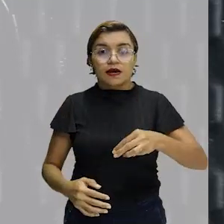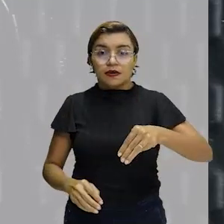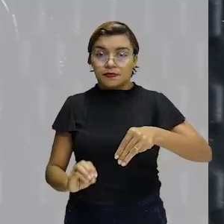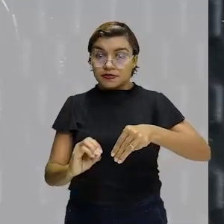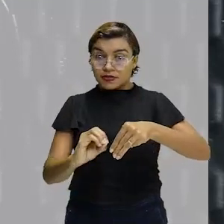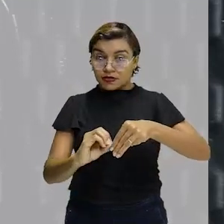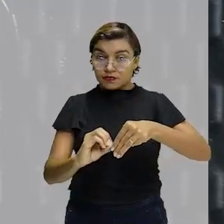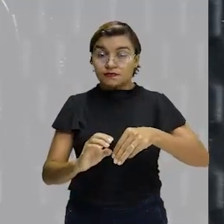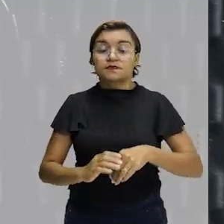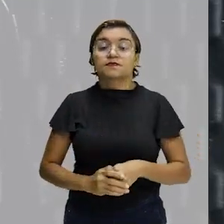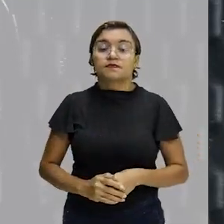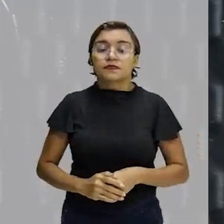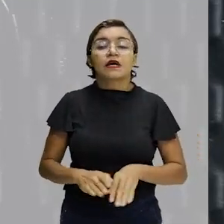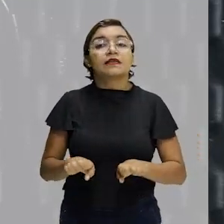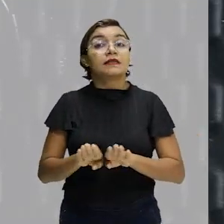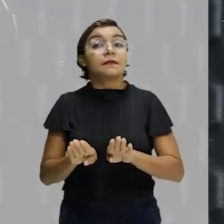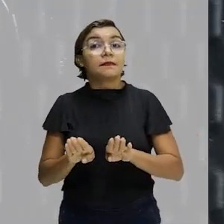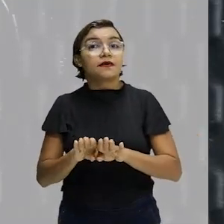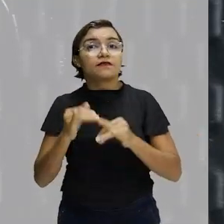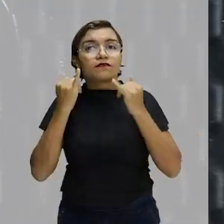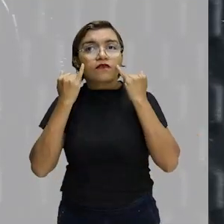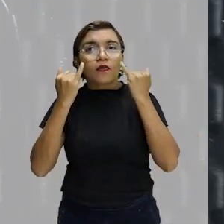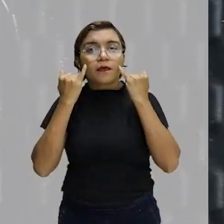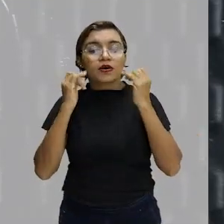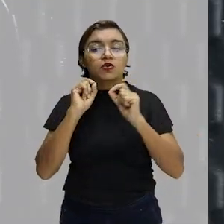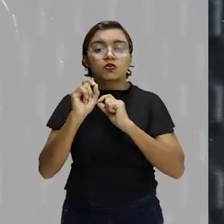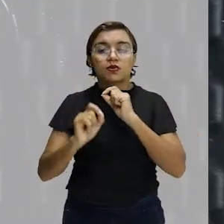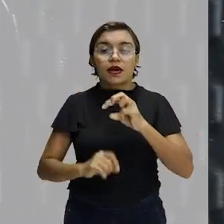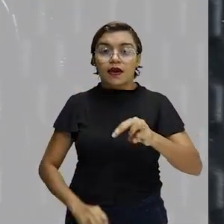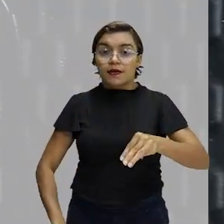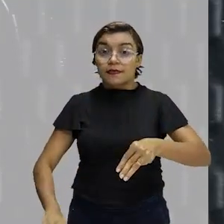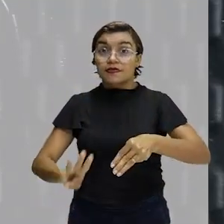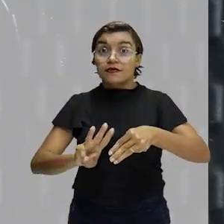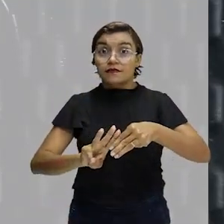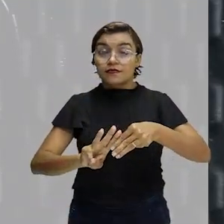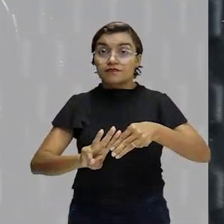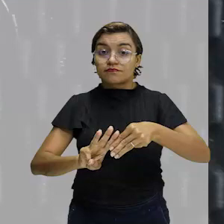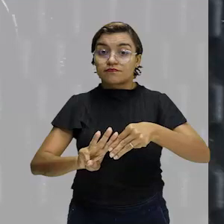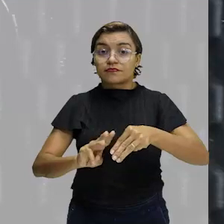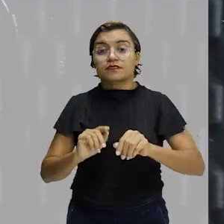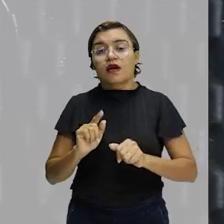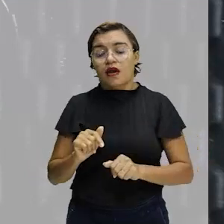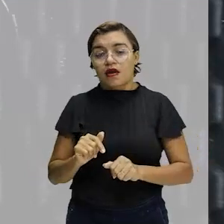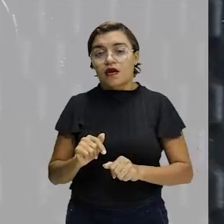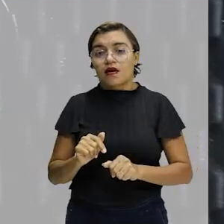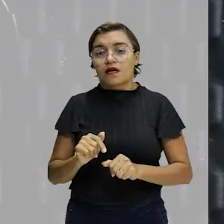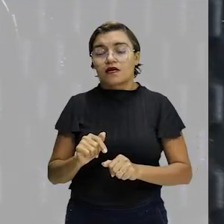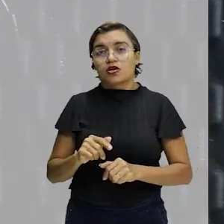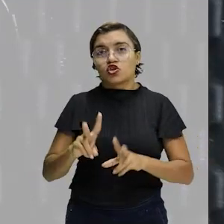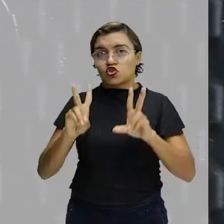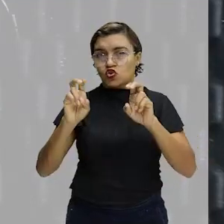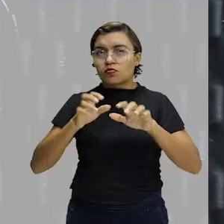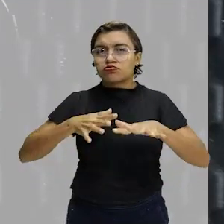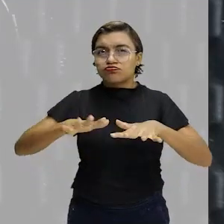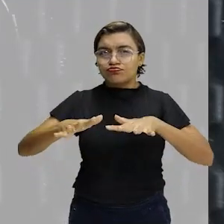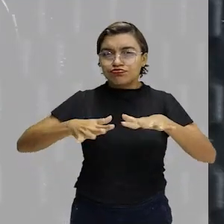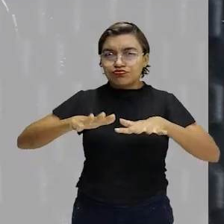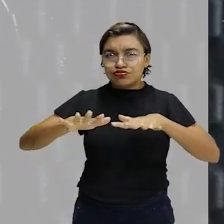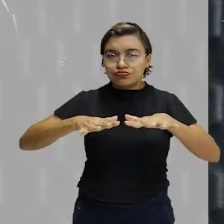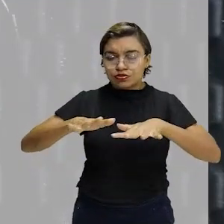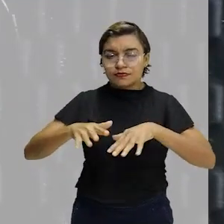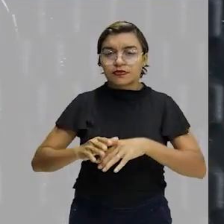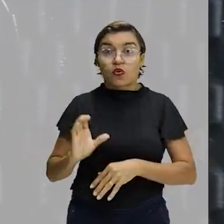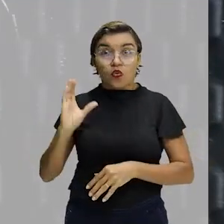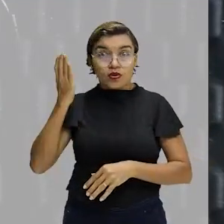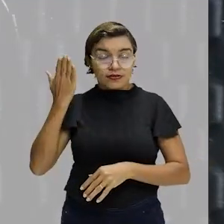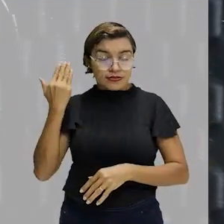tá? E foi nos informado também sobre o MW, tá? Que foi a informação do terremoto que aconteceu. Vamos